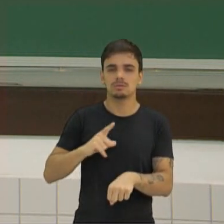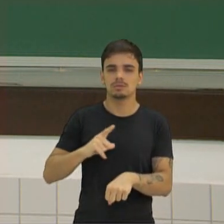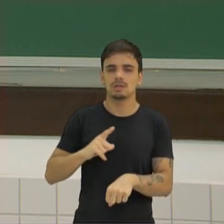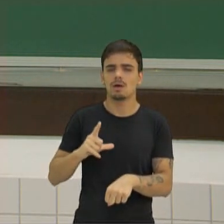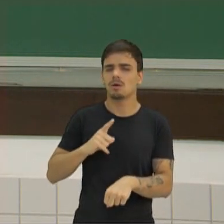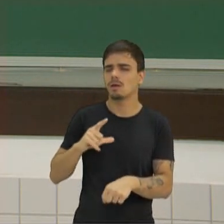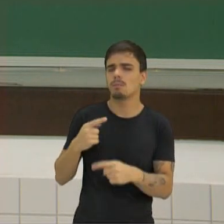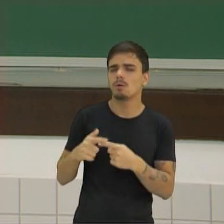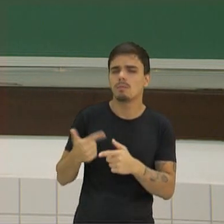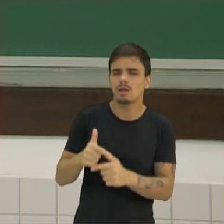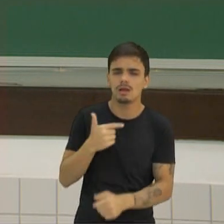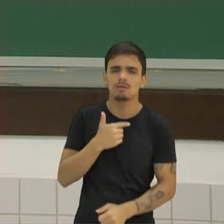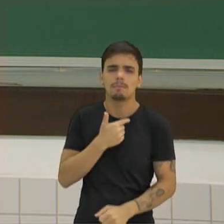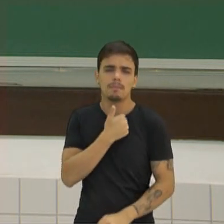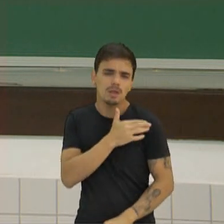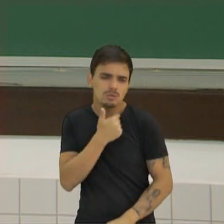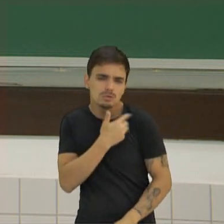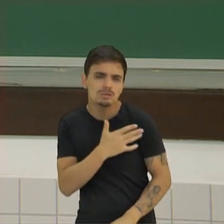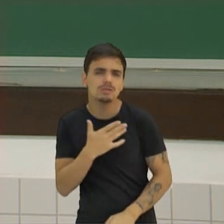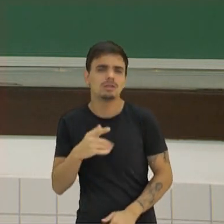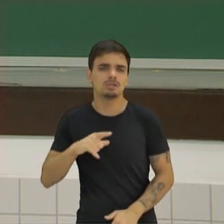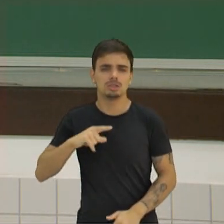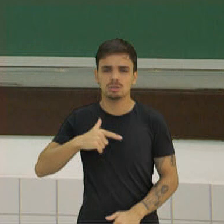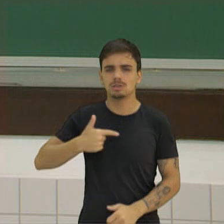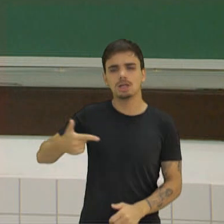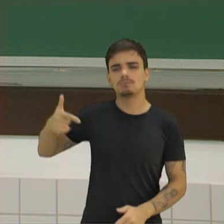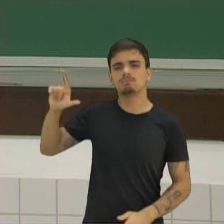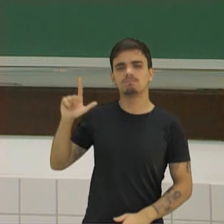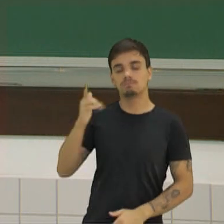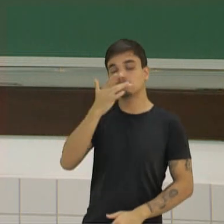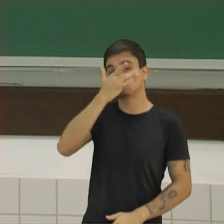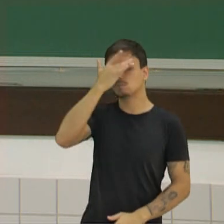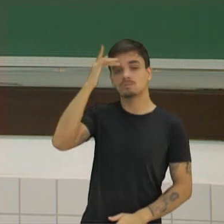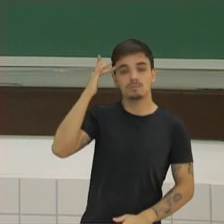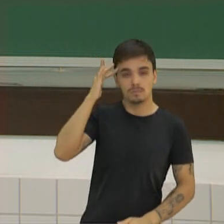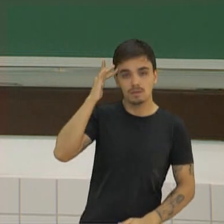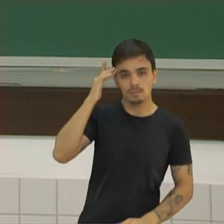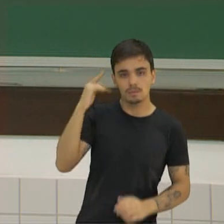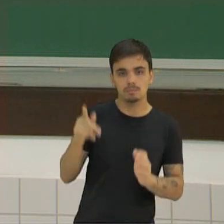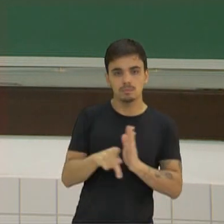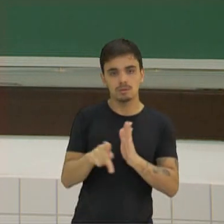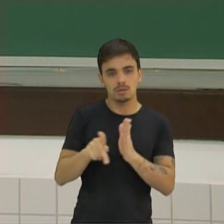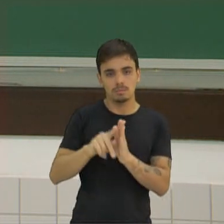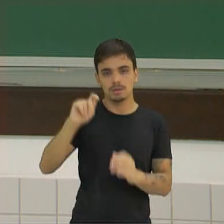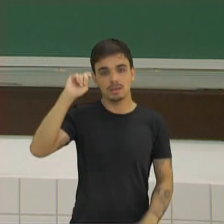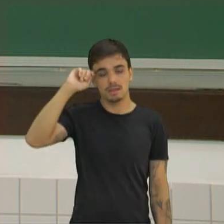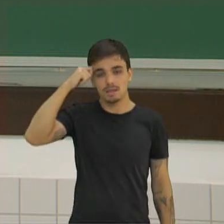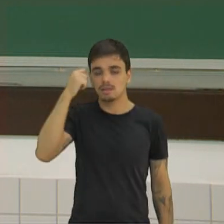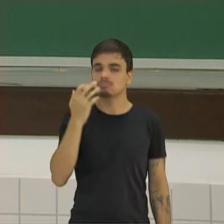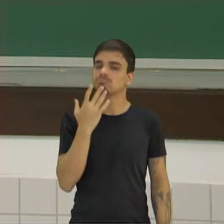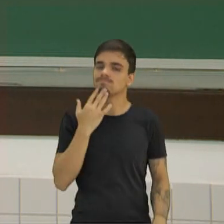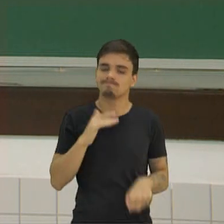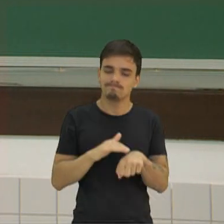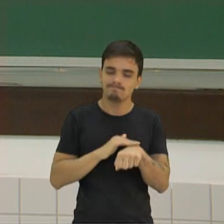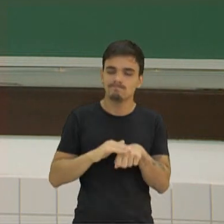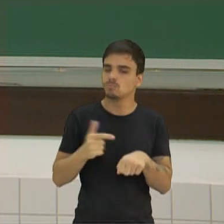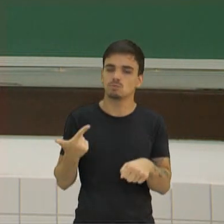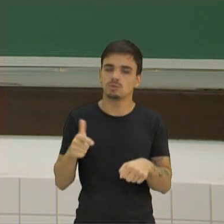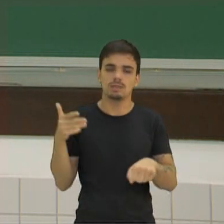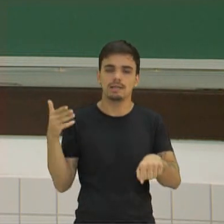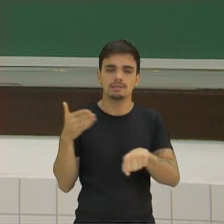segregação o que o mundo vivia as pessoas da Raça Negra não tinham acesso